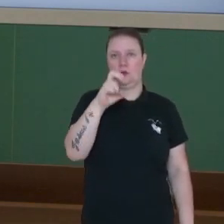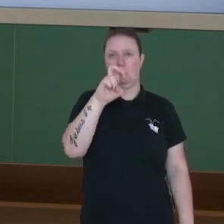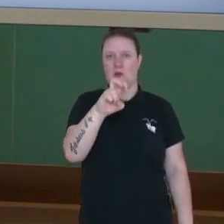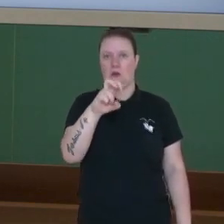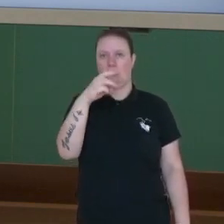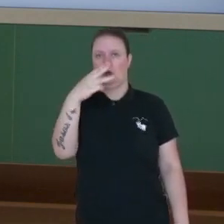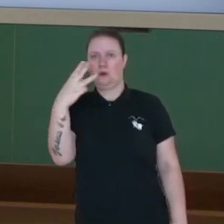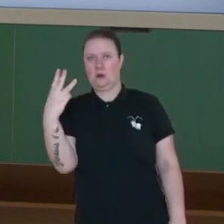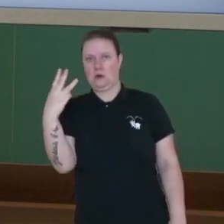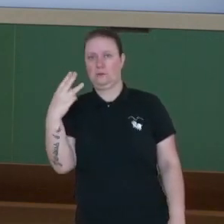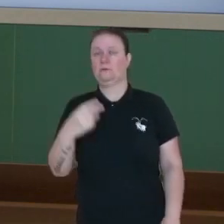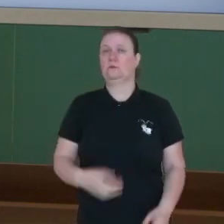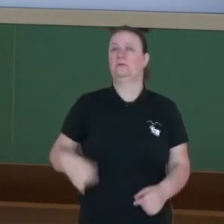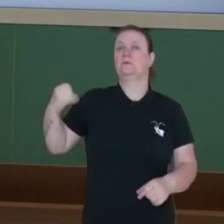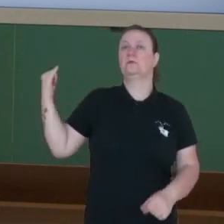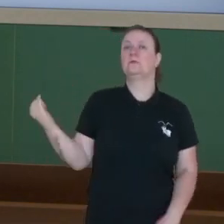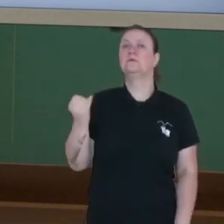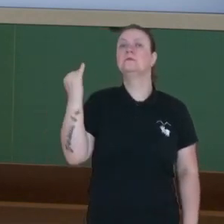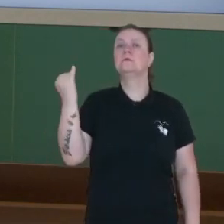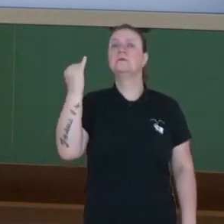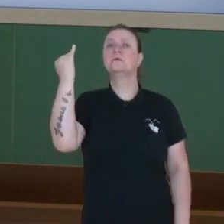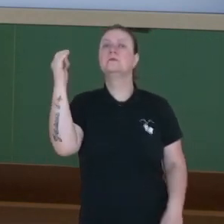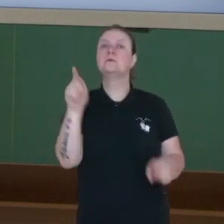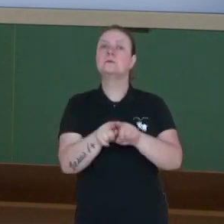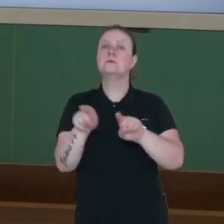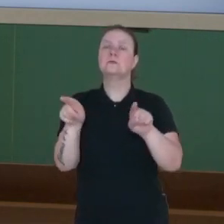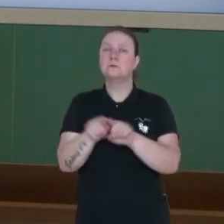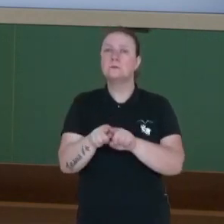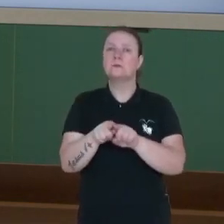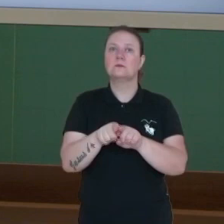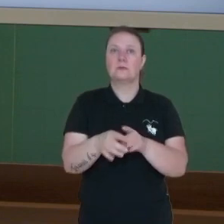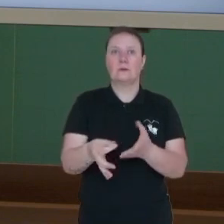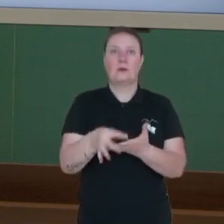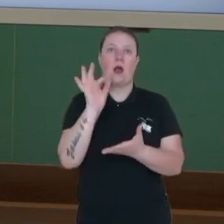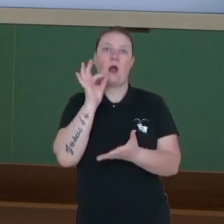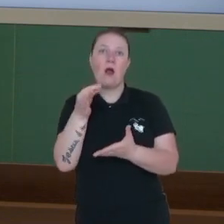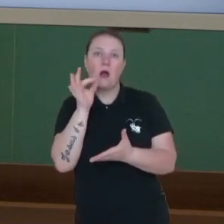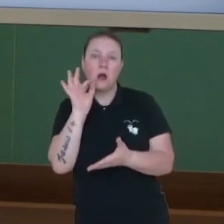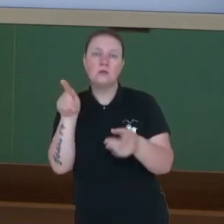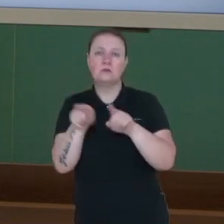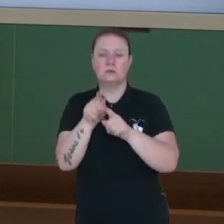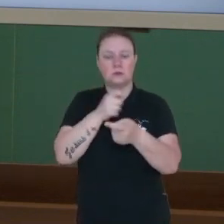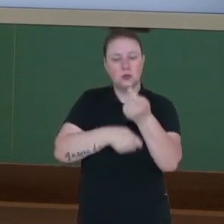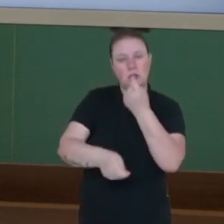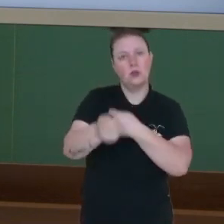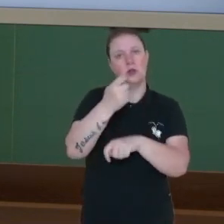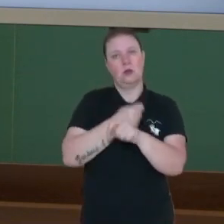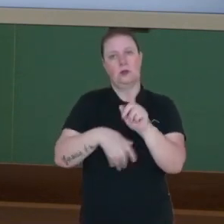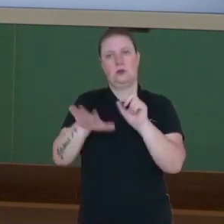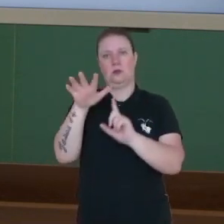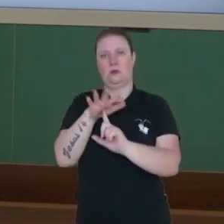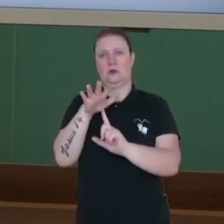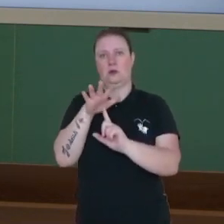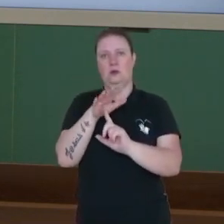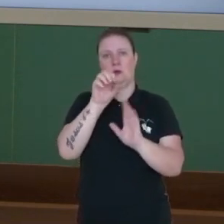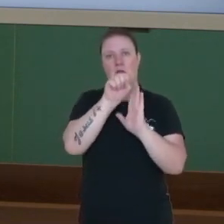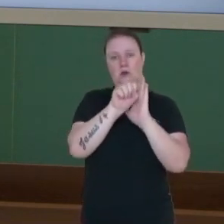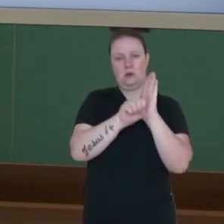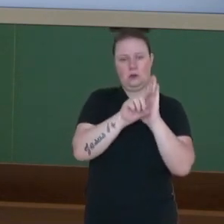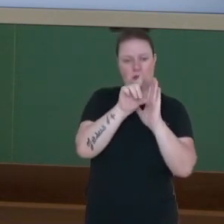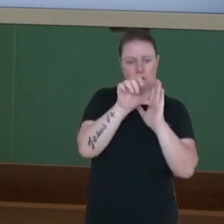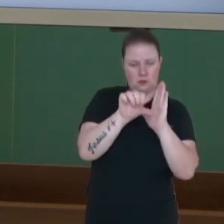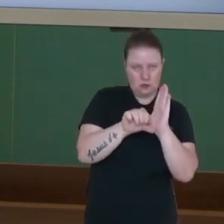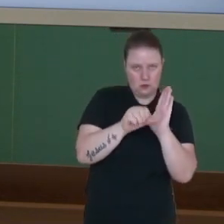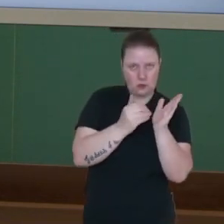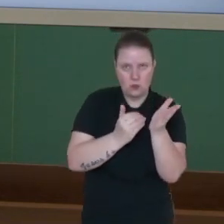1853. Então a importância da erva mate, assim como também o café na economia paranaense entre o século XIX e o